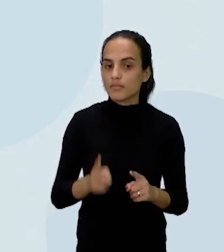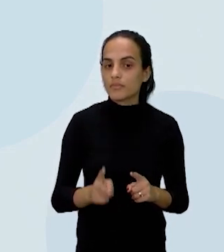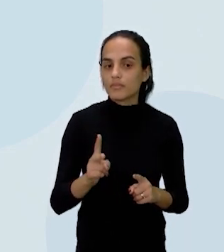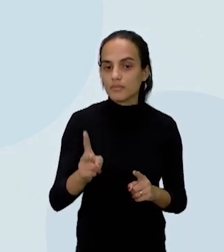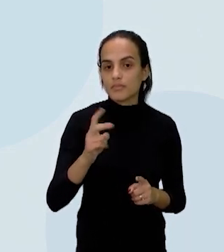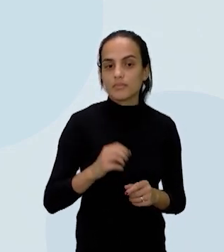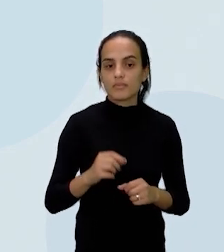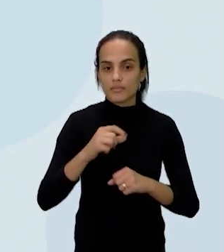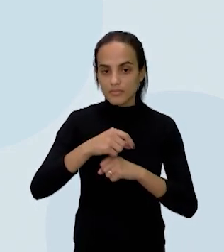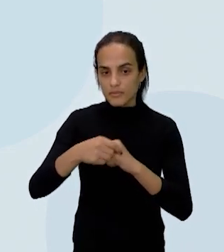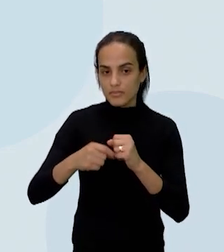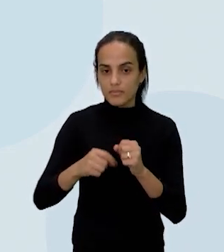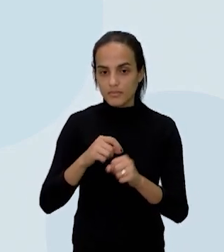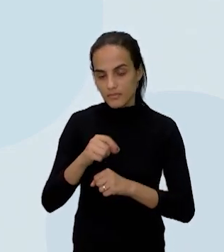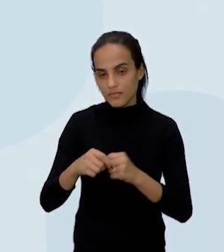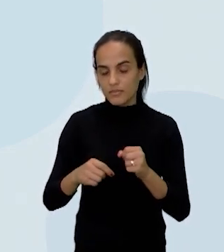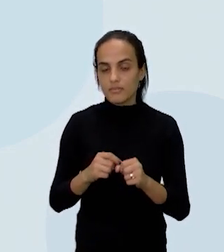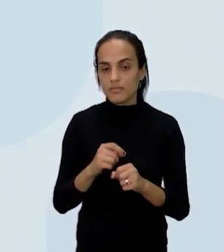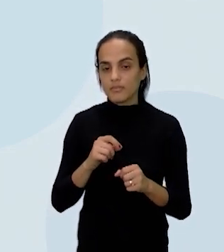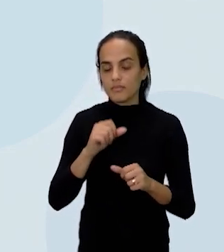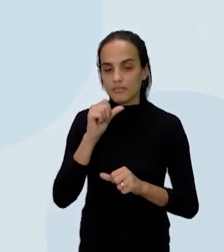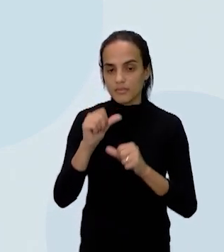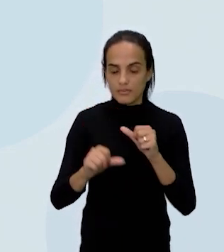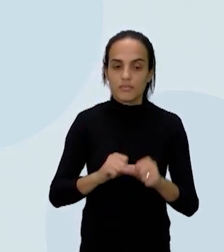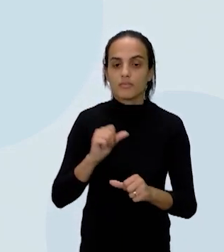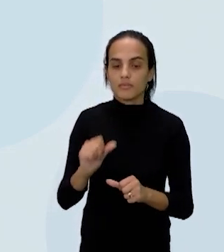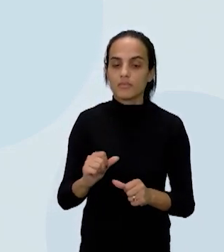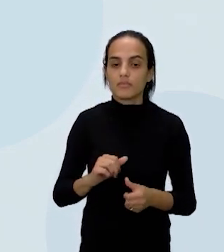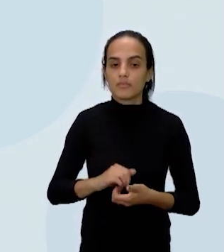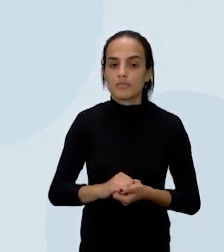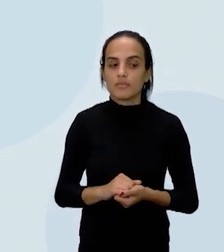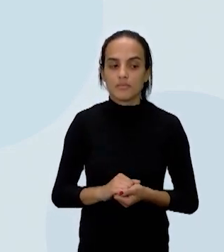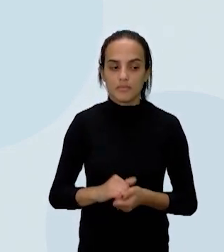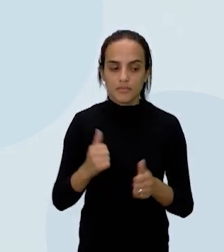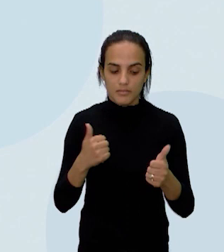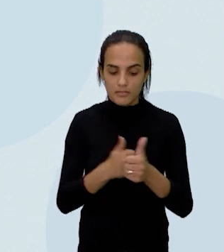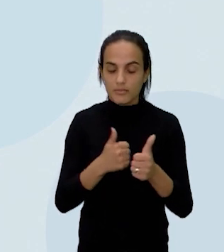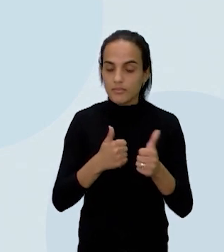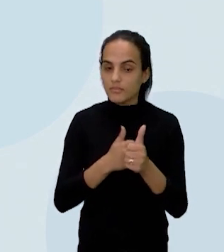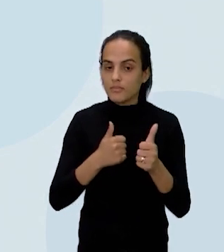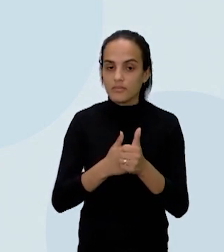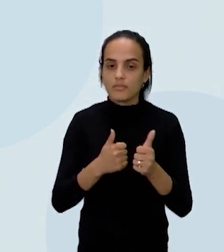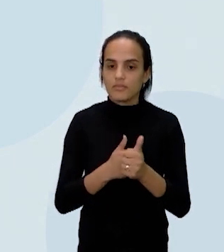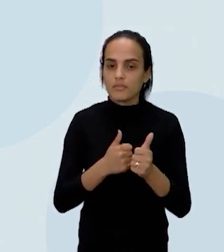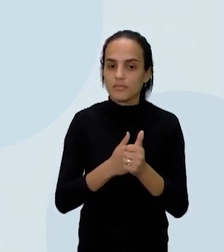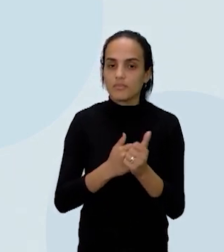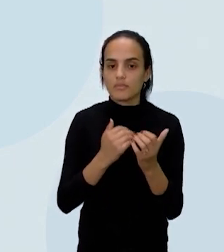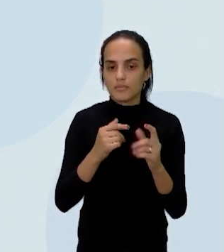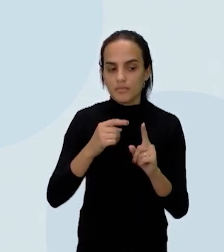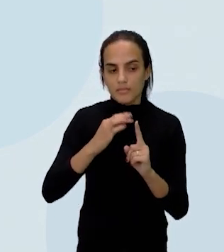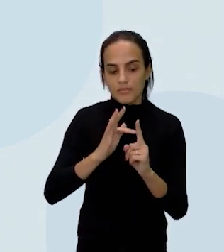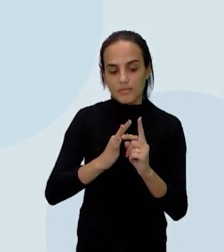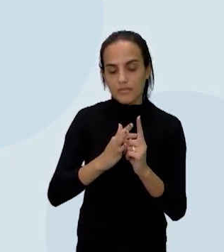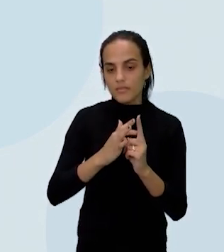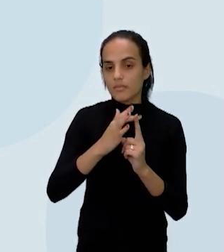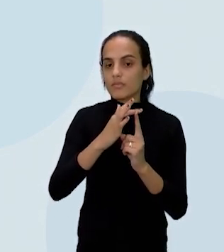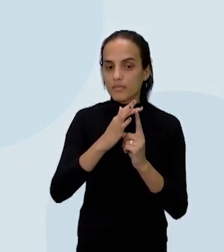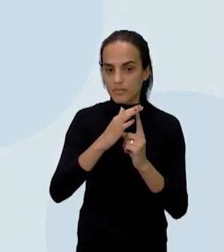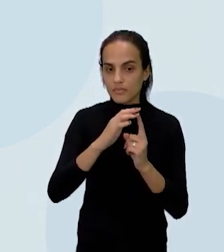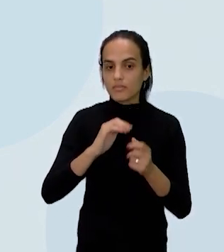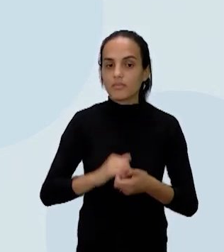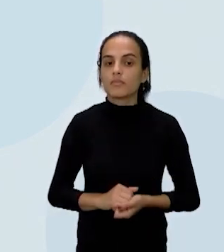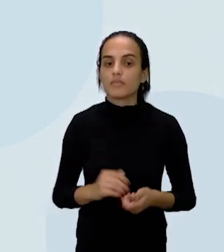as moléculas ou partículas do reagente ficam mais próximas umas das outras, o que aumenta a probabilidade de ocorrência